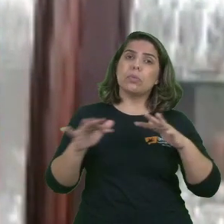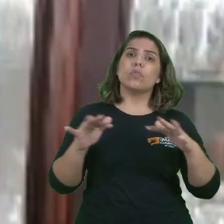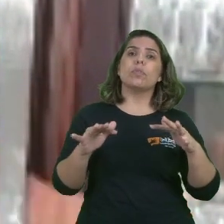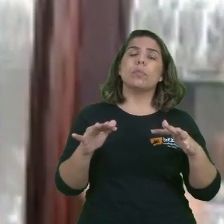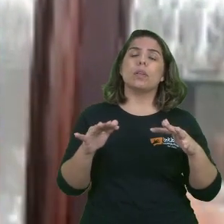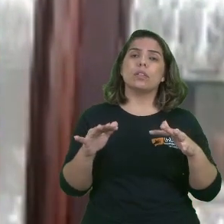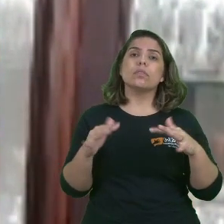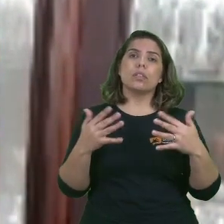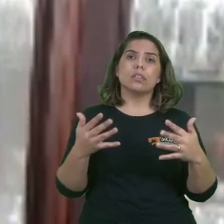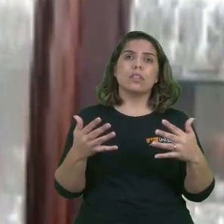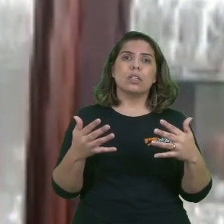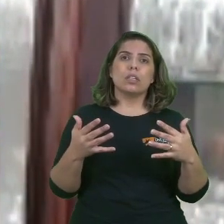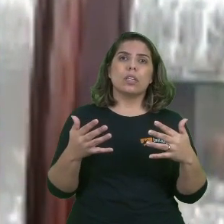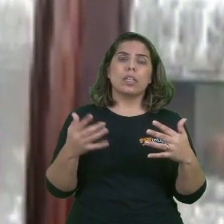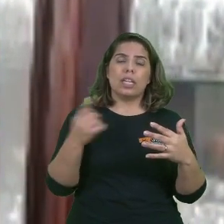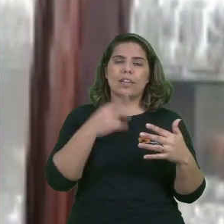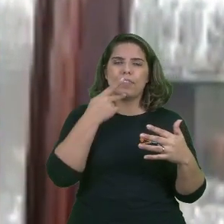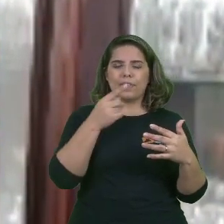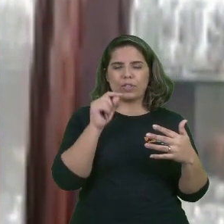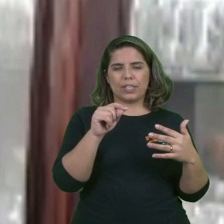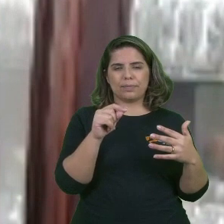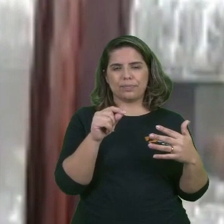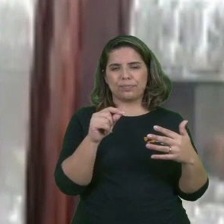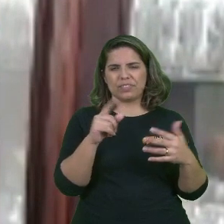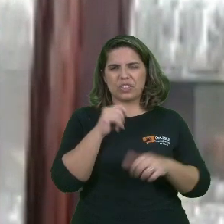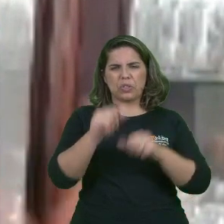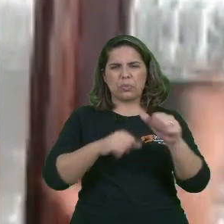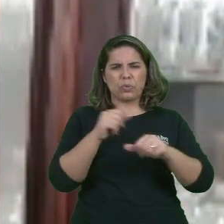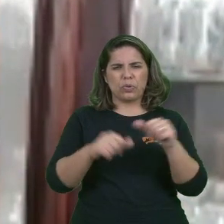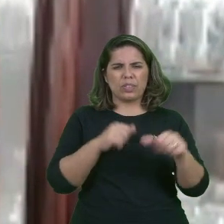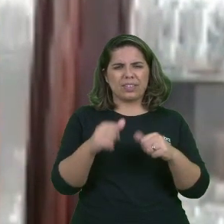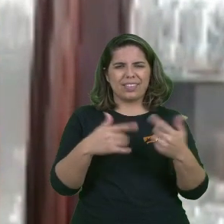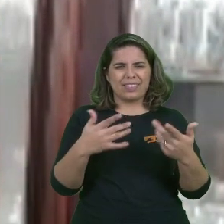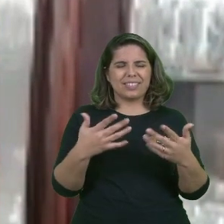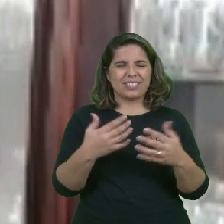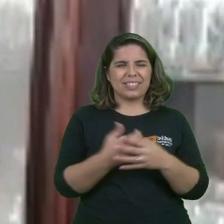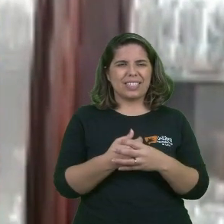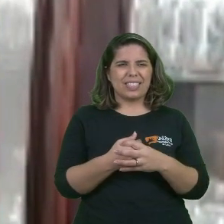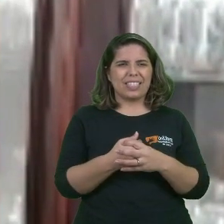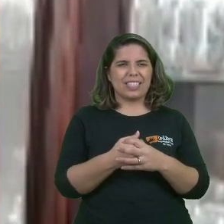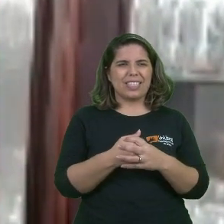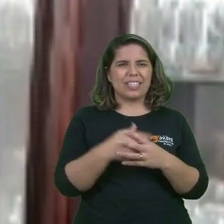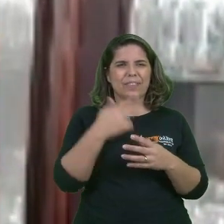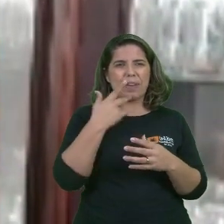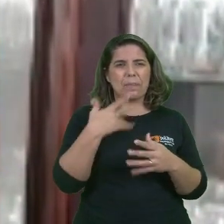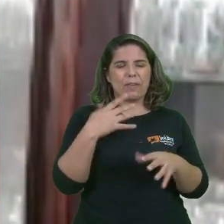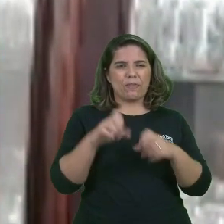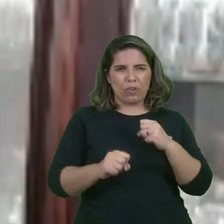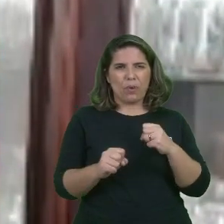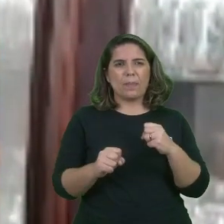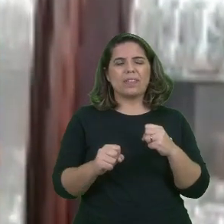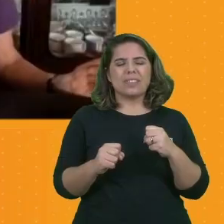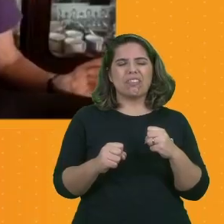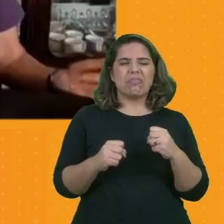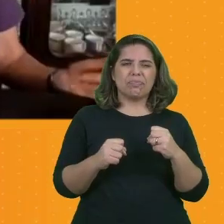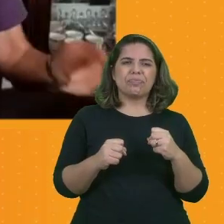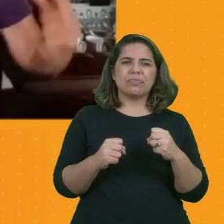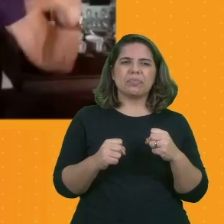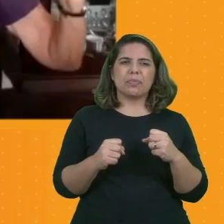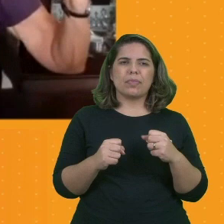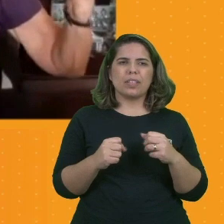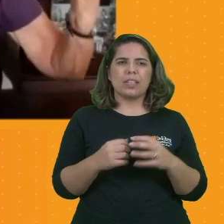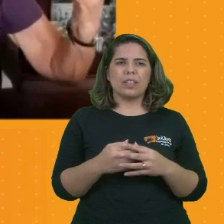aula ele dizia uma máquina uma informação que nos